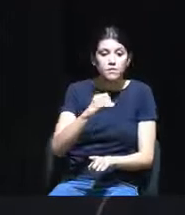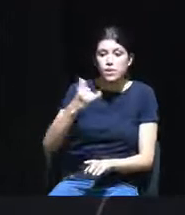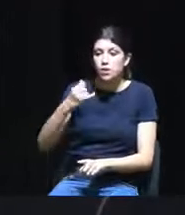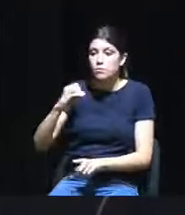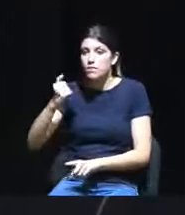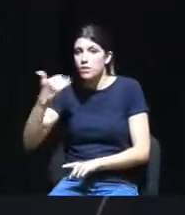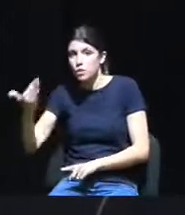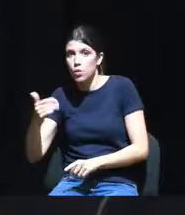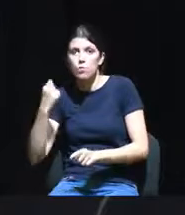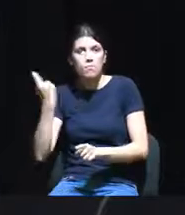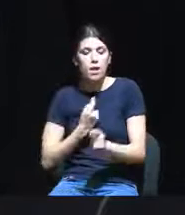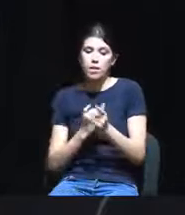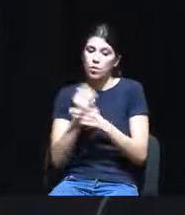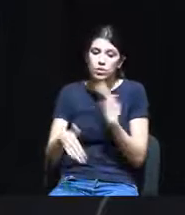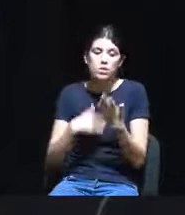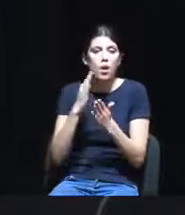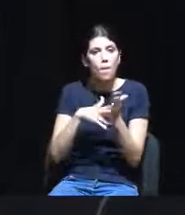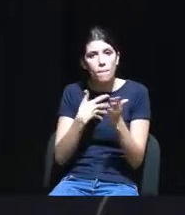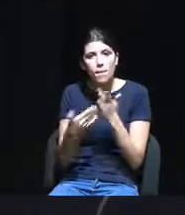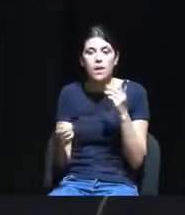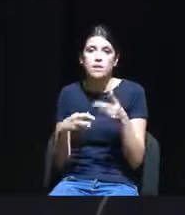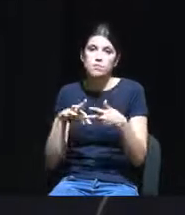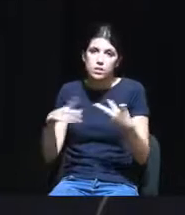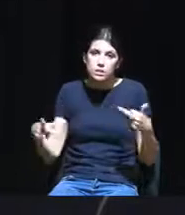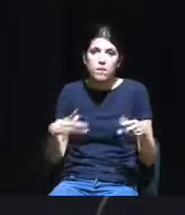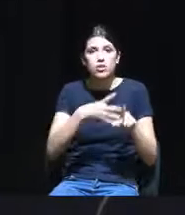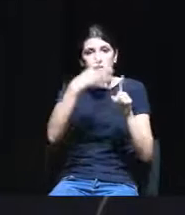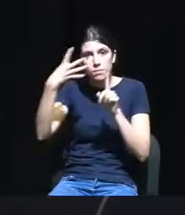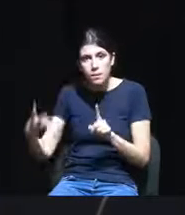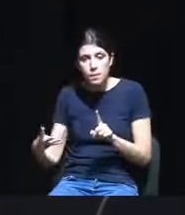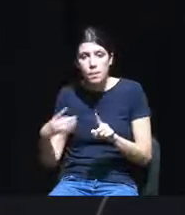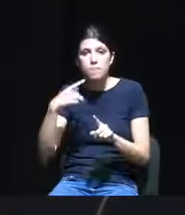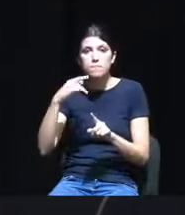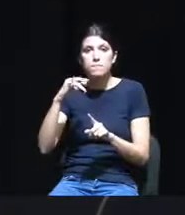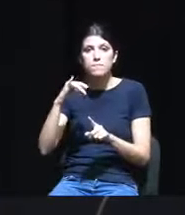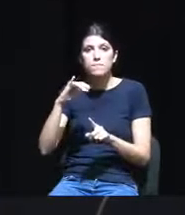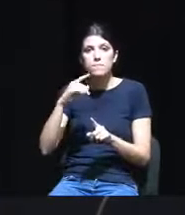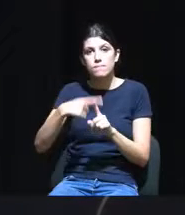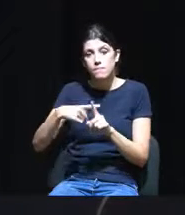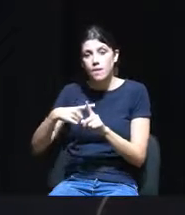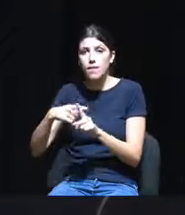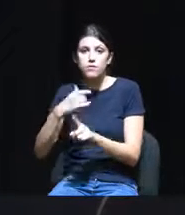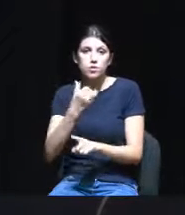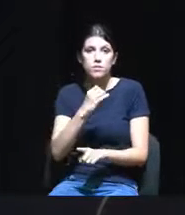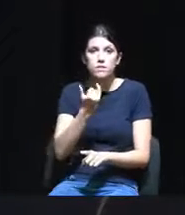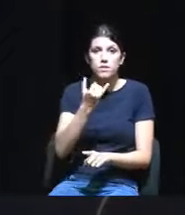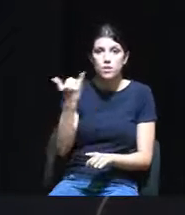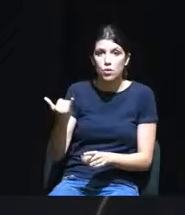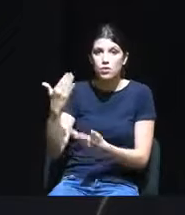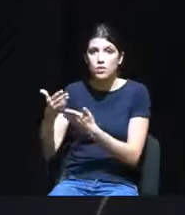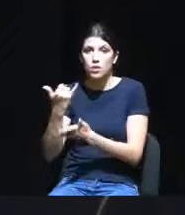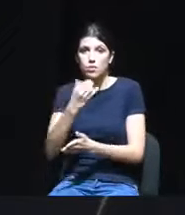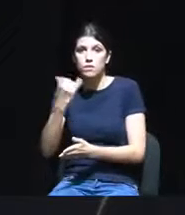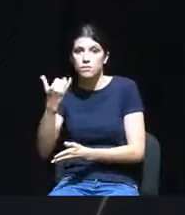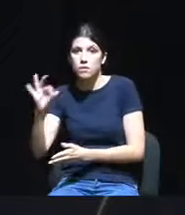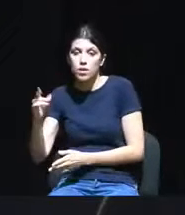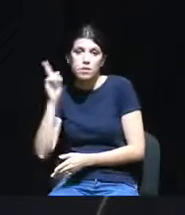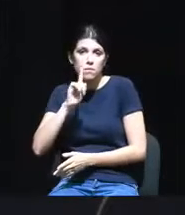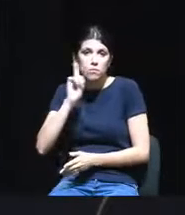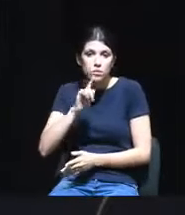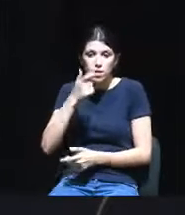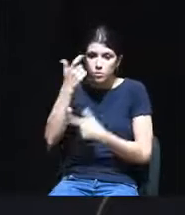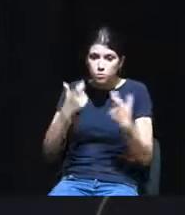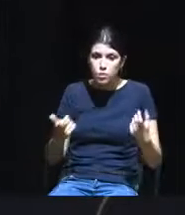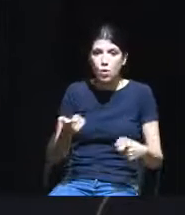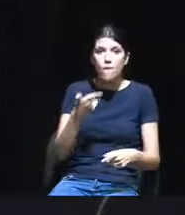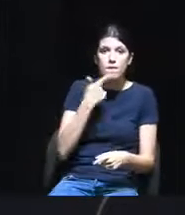2020-2021, a que deve ser dado a continuidade num Plano Municipal LGBTQIA+, 2022-2024. E por isso é tão importante a visibilidade de